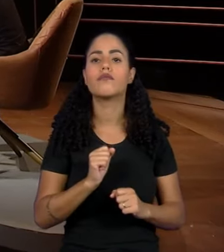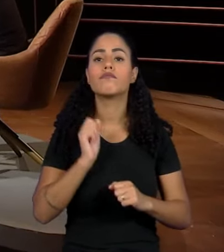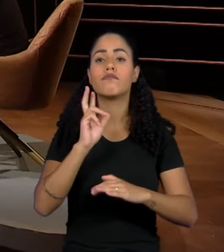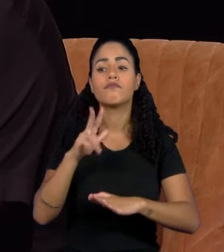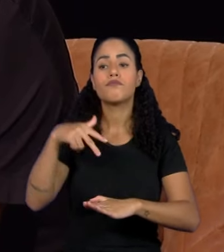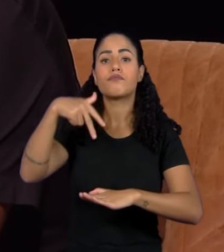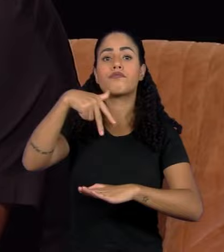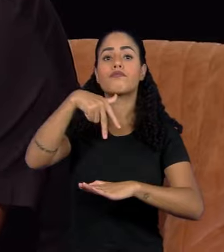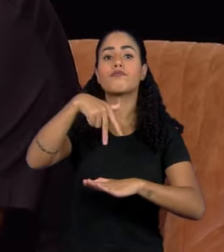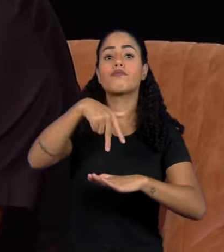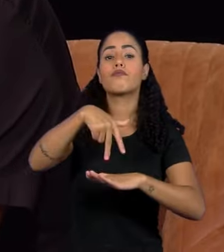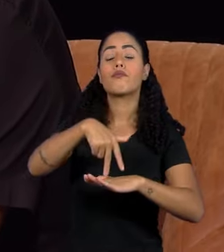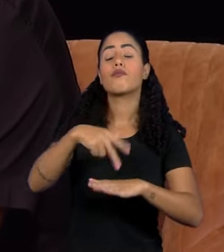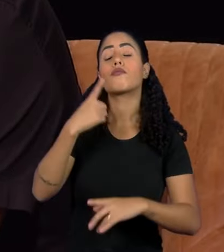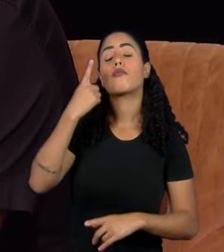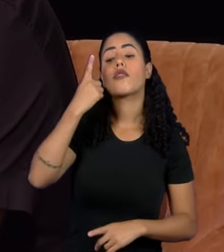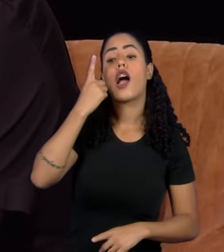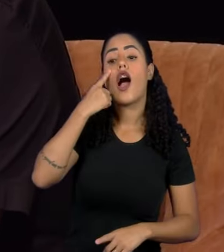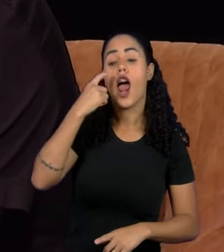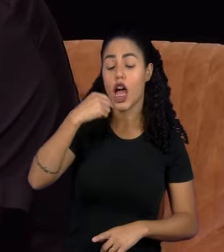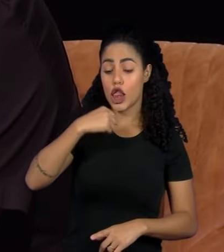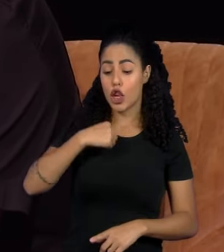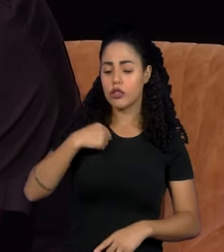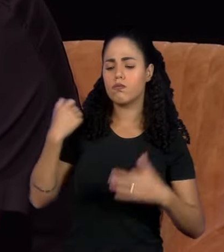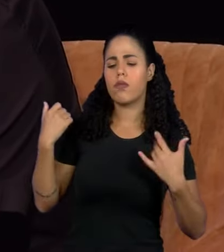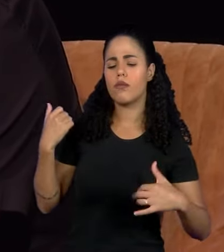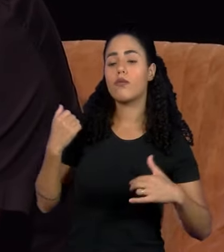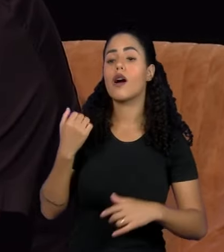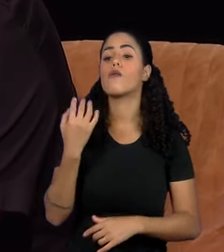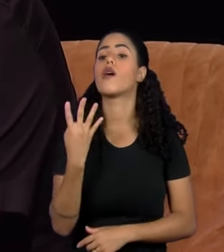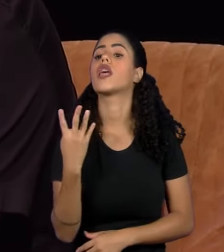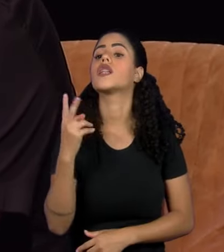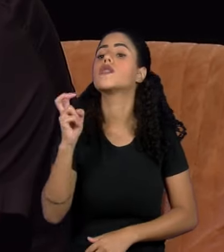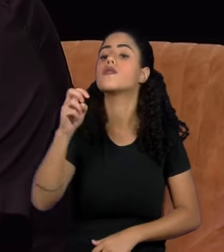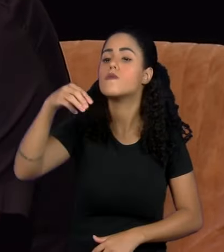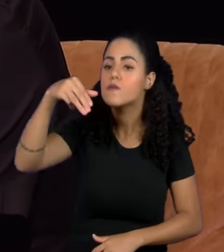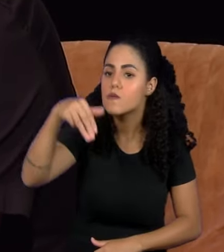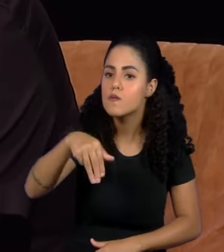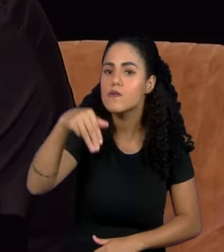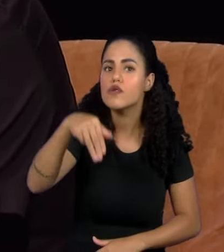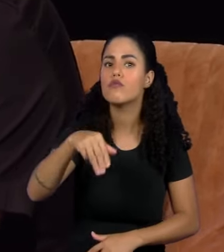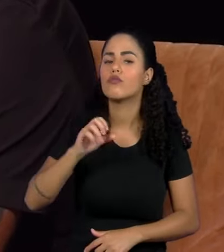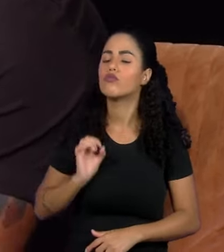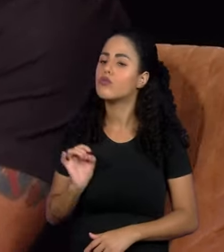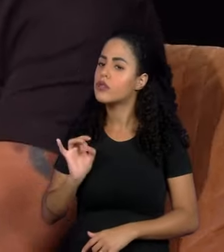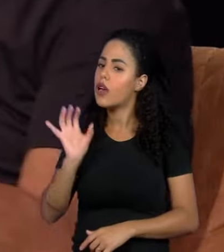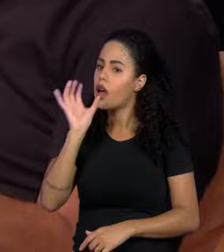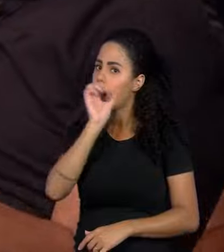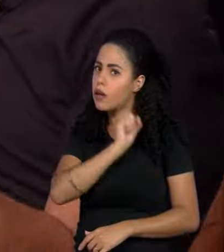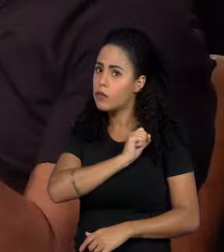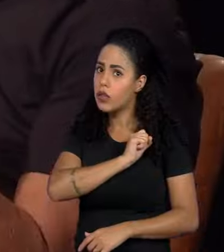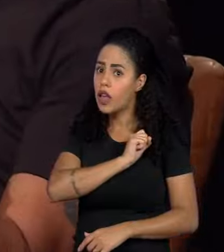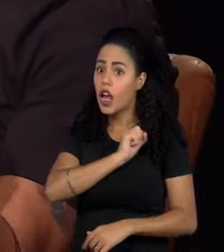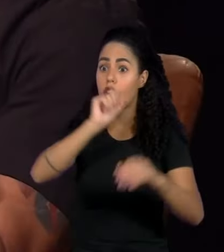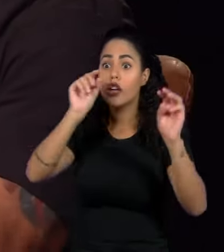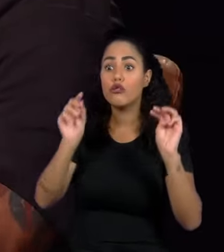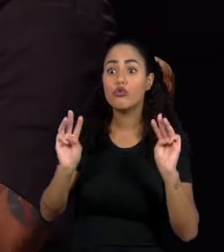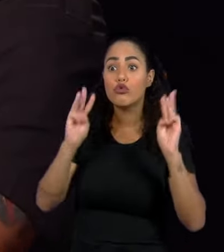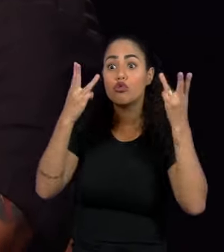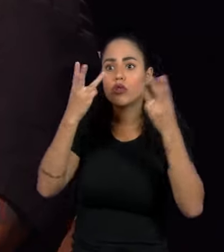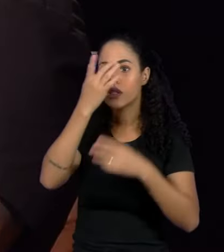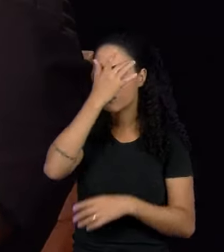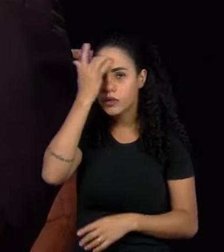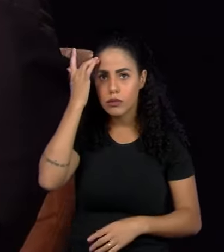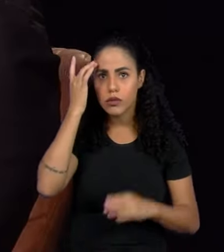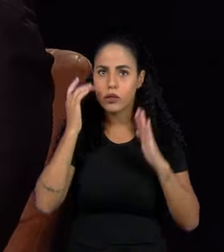de propósito, falou assim, olha, nós vamos tocar os 45 minutos exatos e não vamos tocar Pobre Paulista. E naqueles shows, os artistas brasileiros